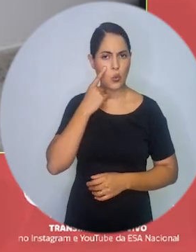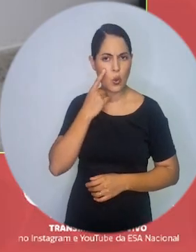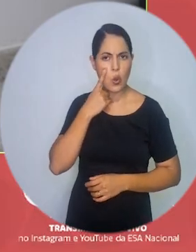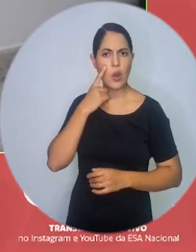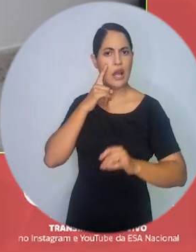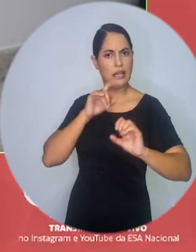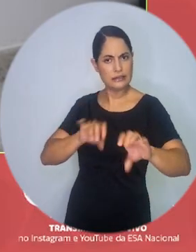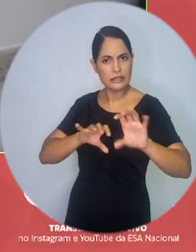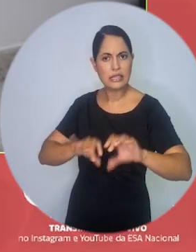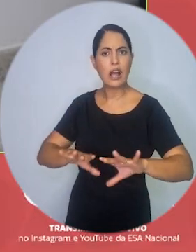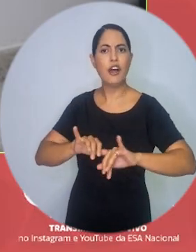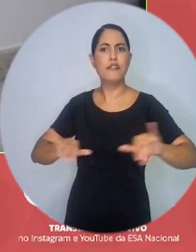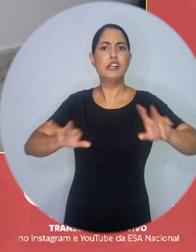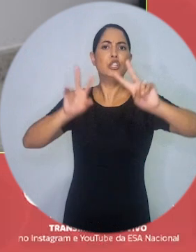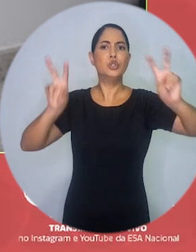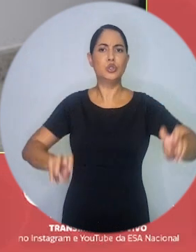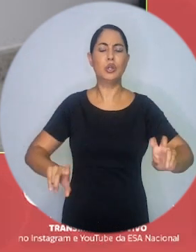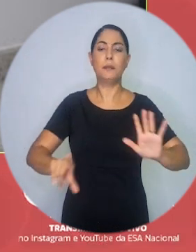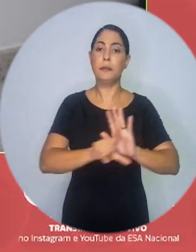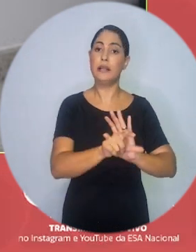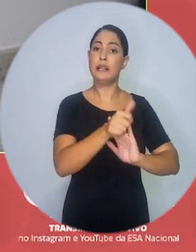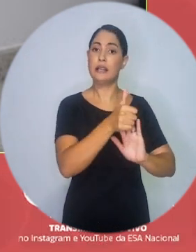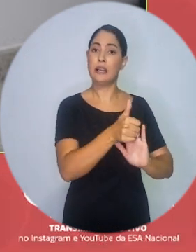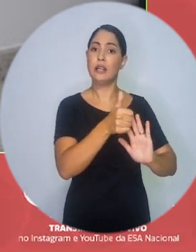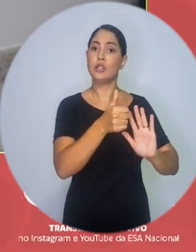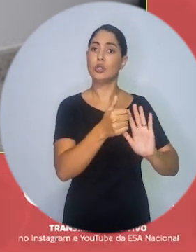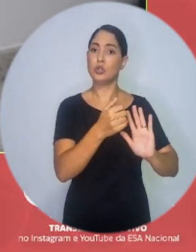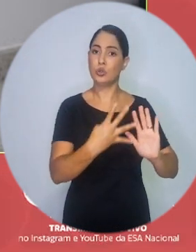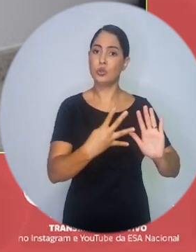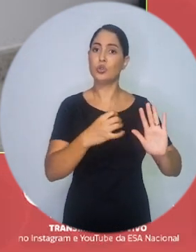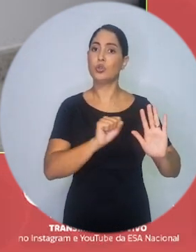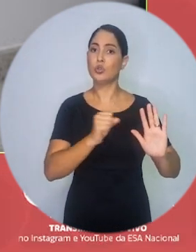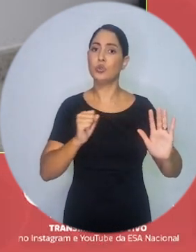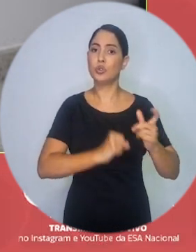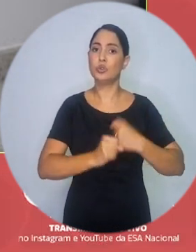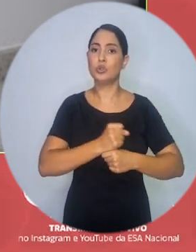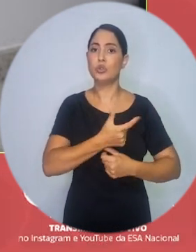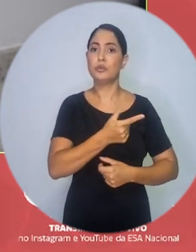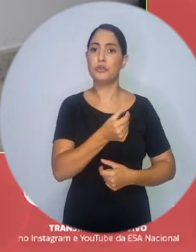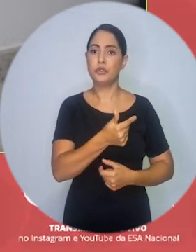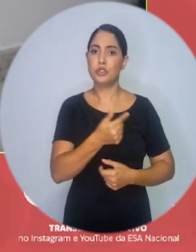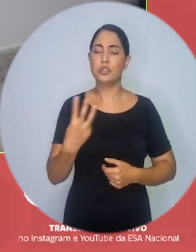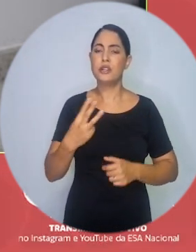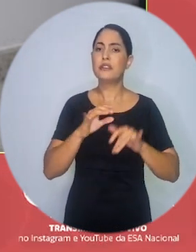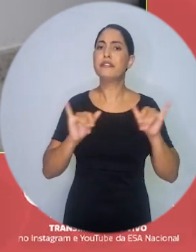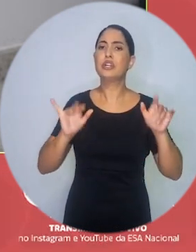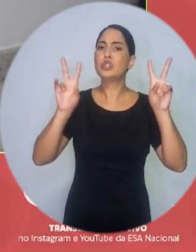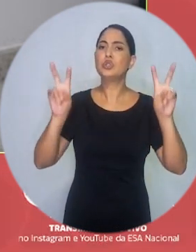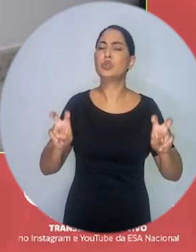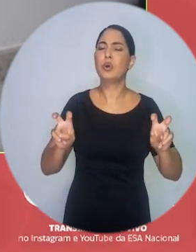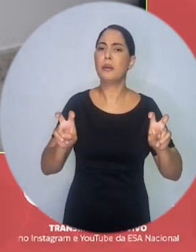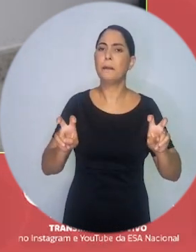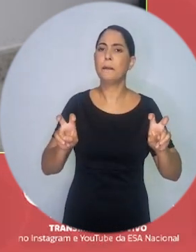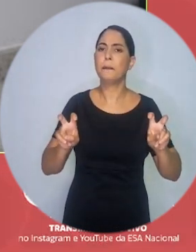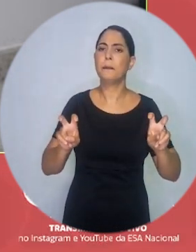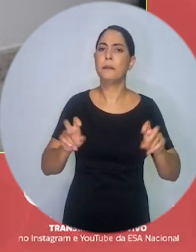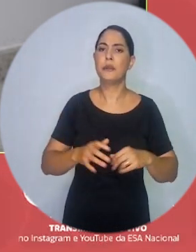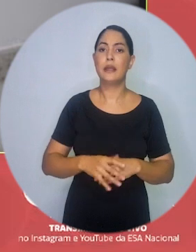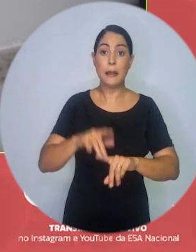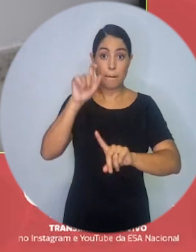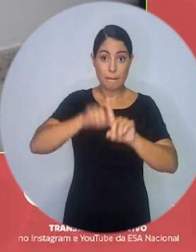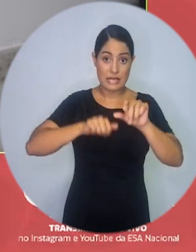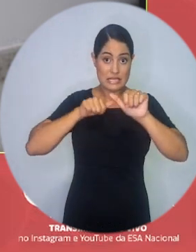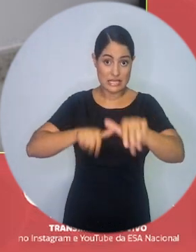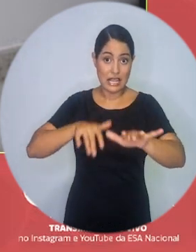A lei, ela é a 14688 de 2023. Ela foi publicada no dia 20